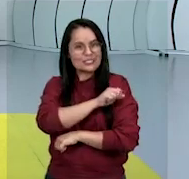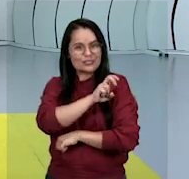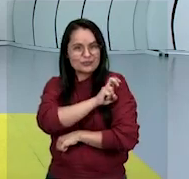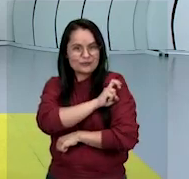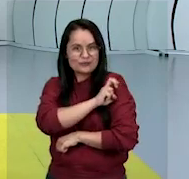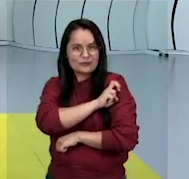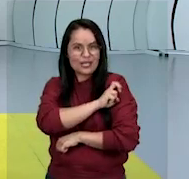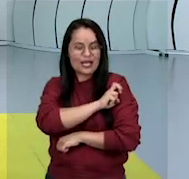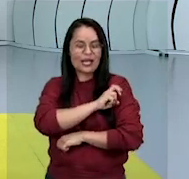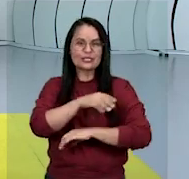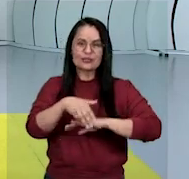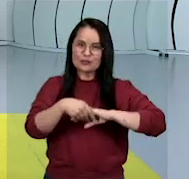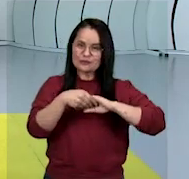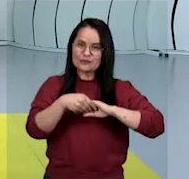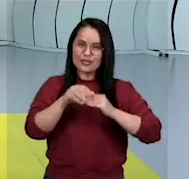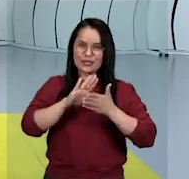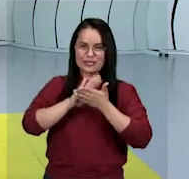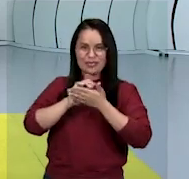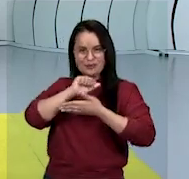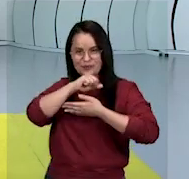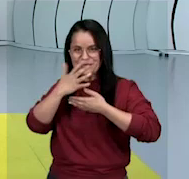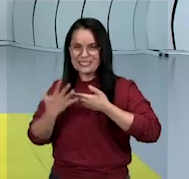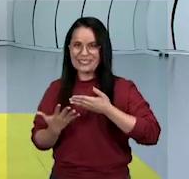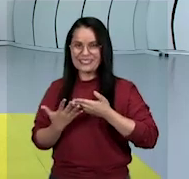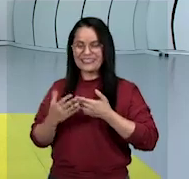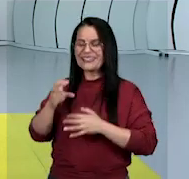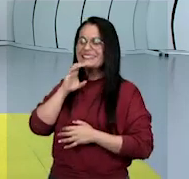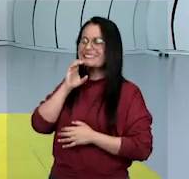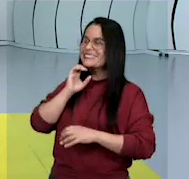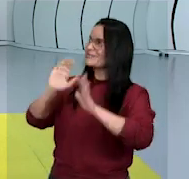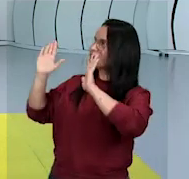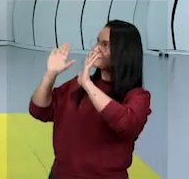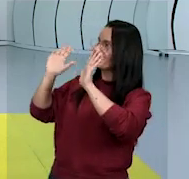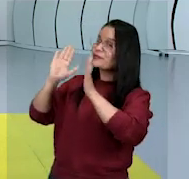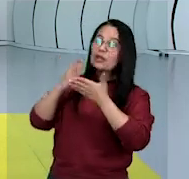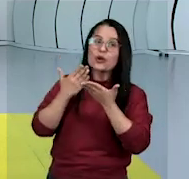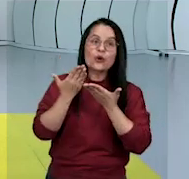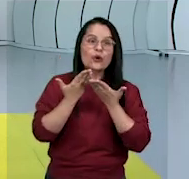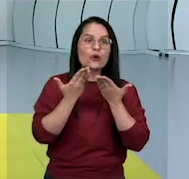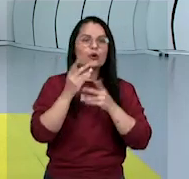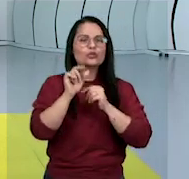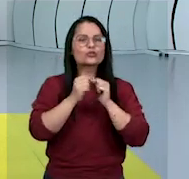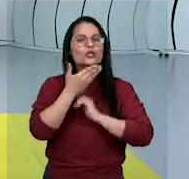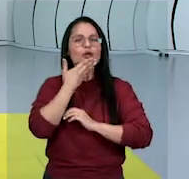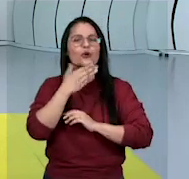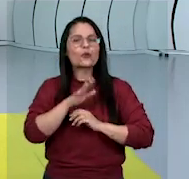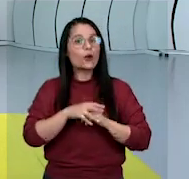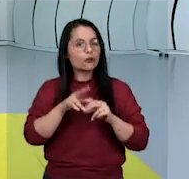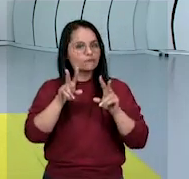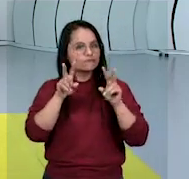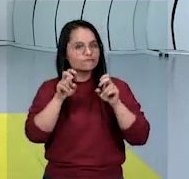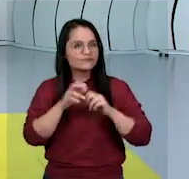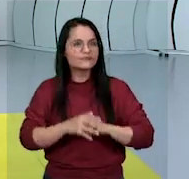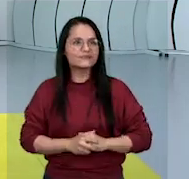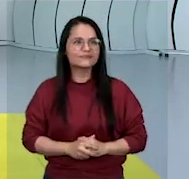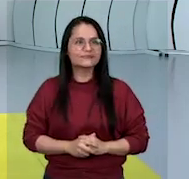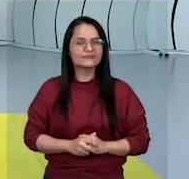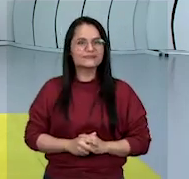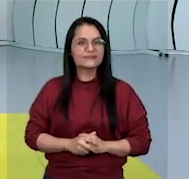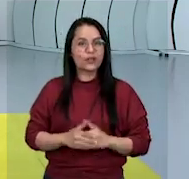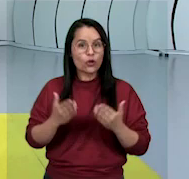então cumprimentar a nossa intérprete de Libras, a Carla. E vamos hoje com qual assunto?